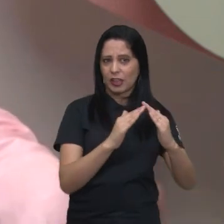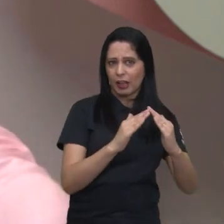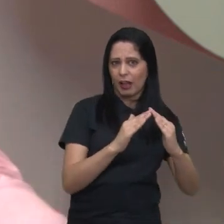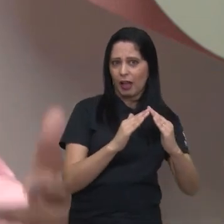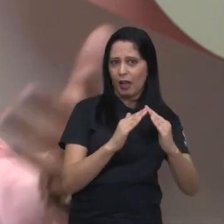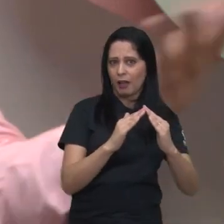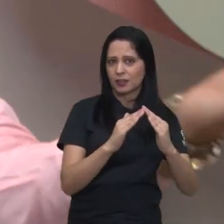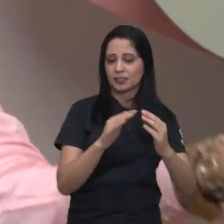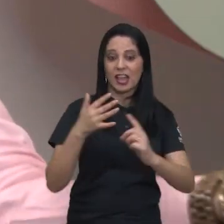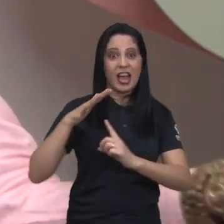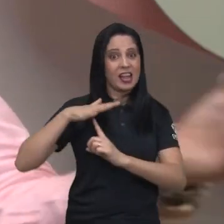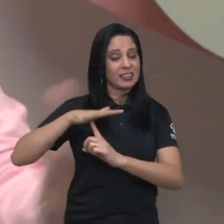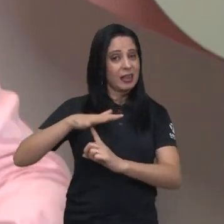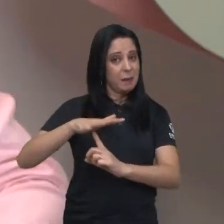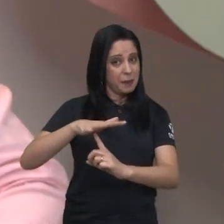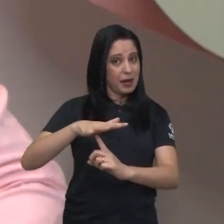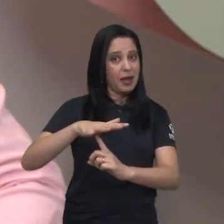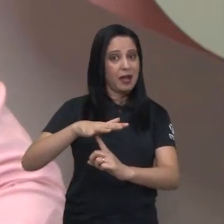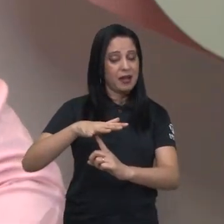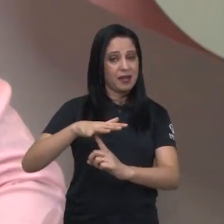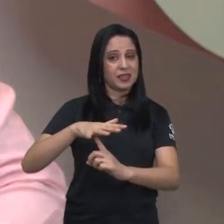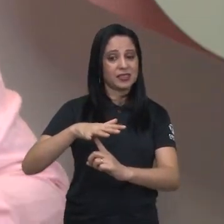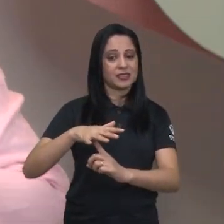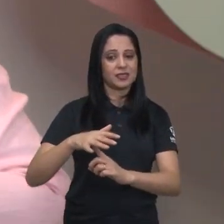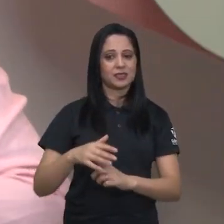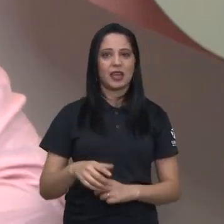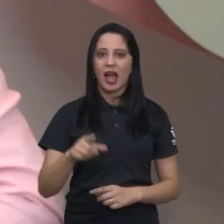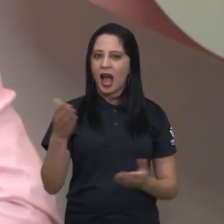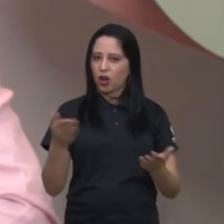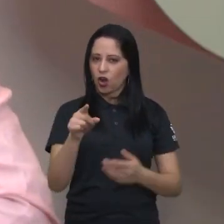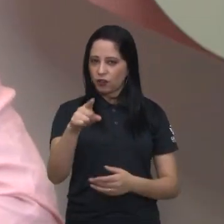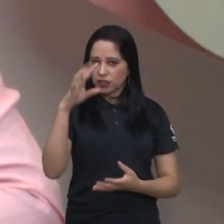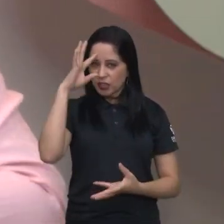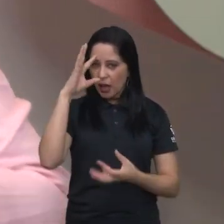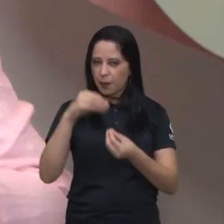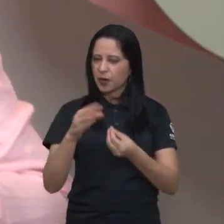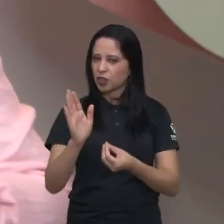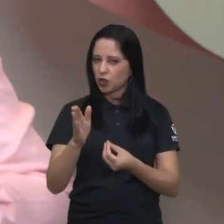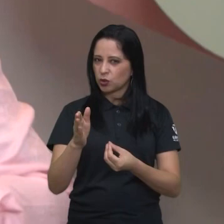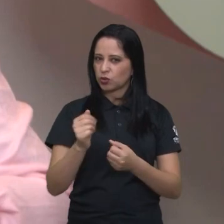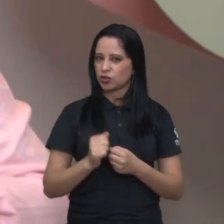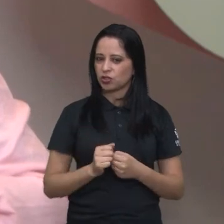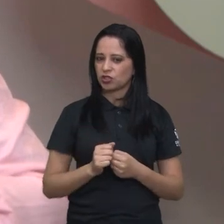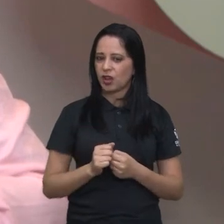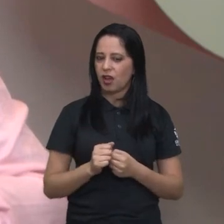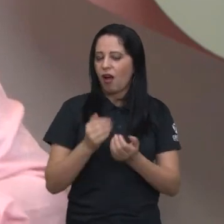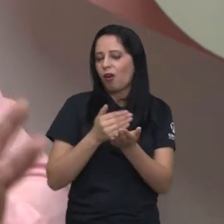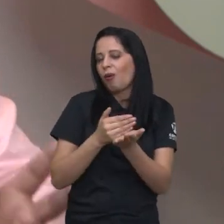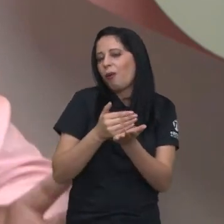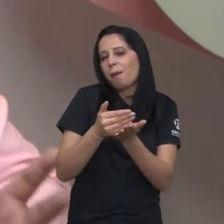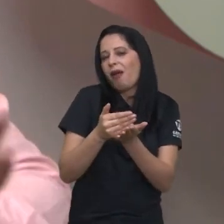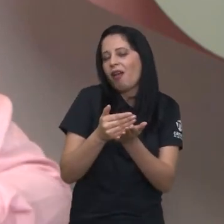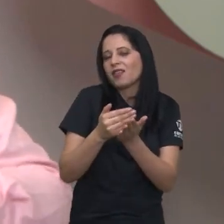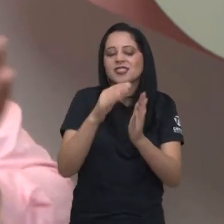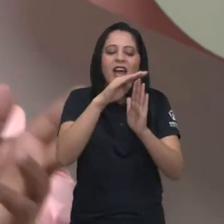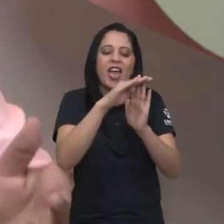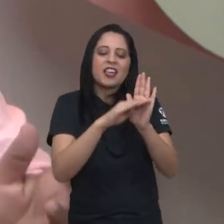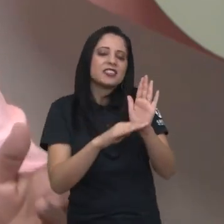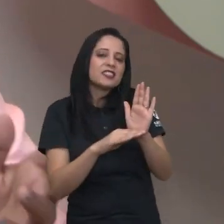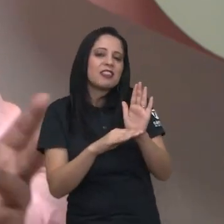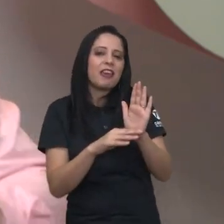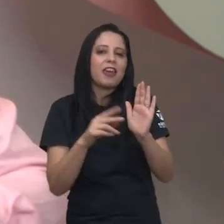praça, enfim, em uma horta comunitária. E agora que você já aprendeu, que tal começar pelas mais comuns? De repente faz uma receita